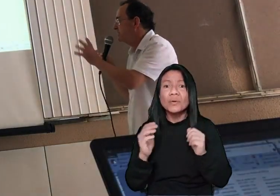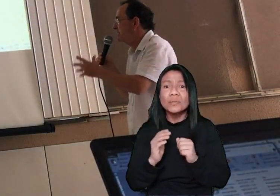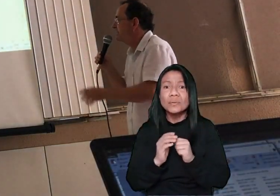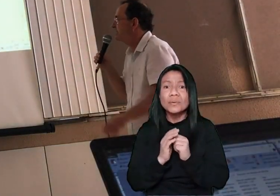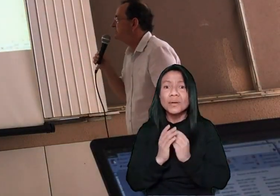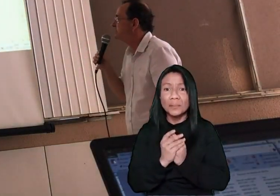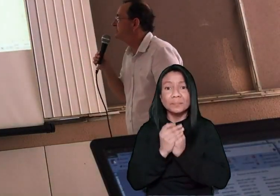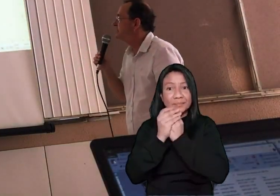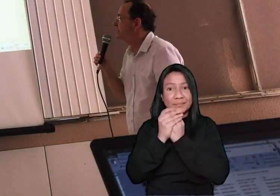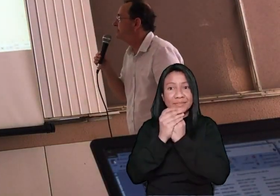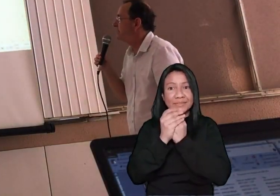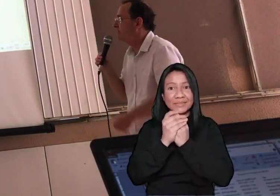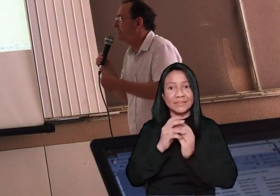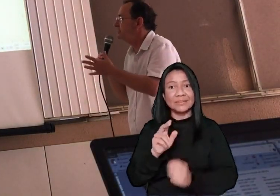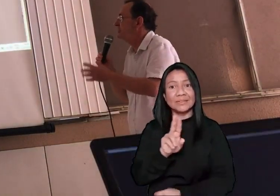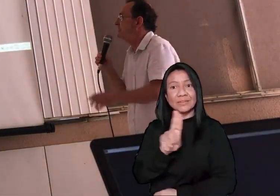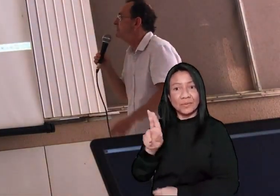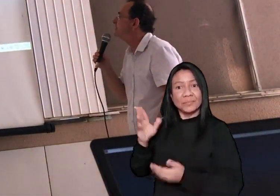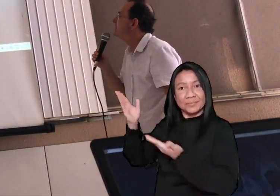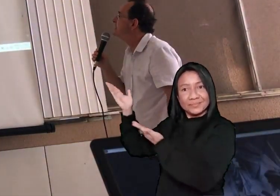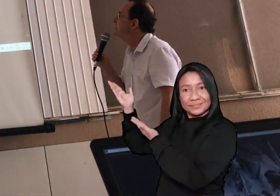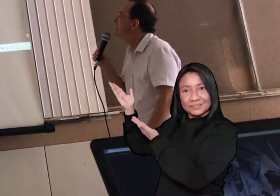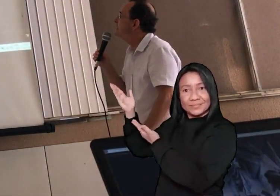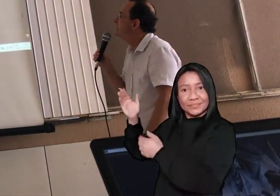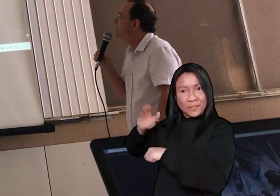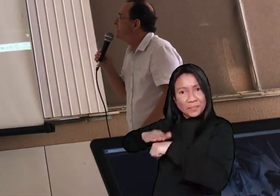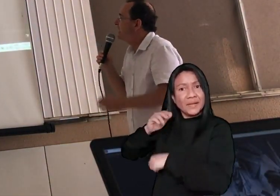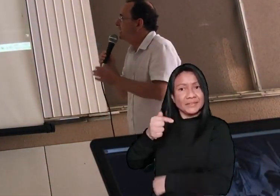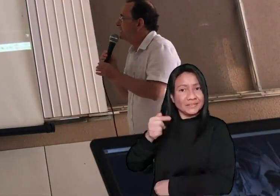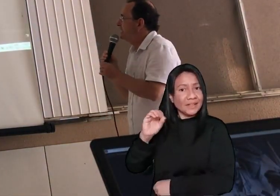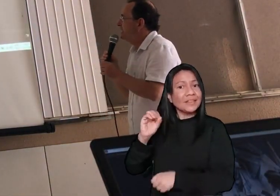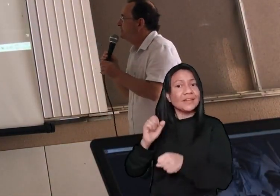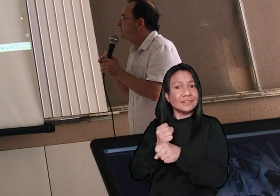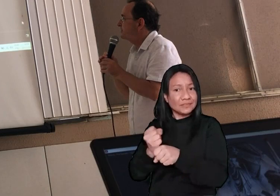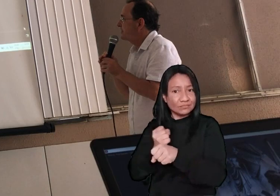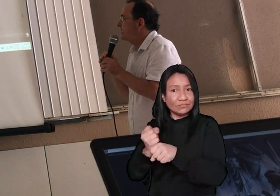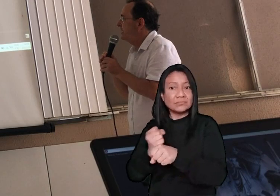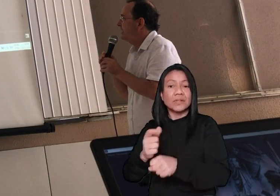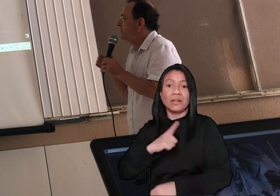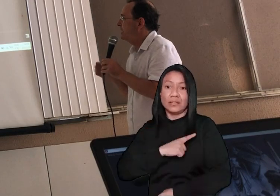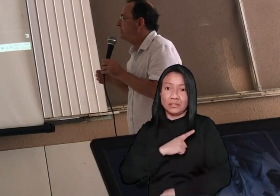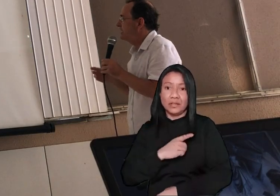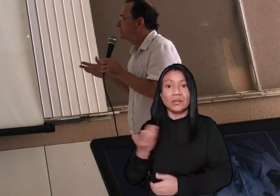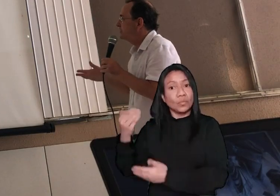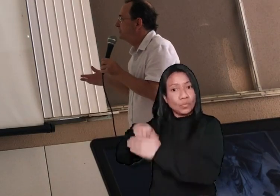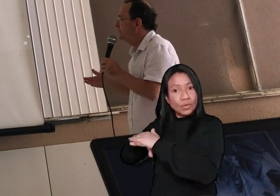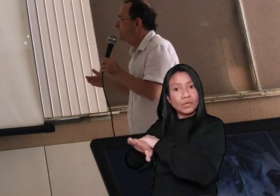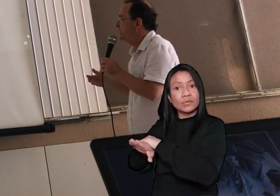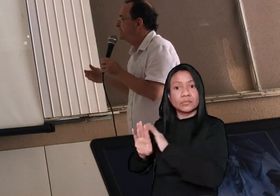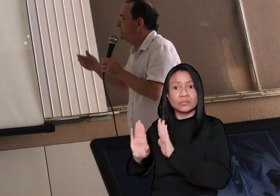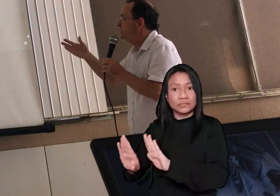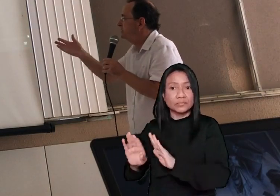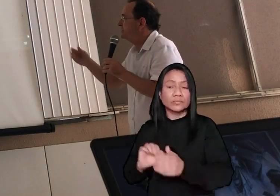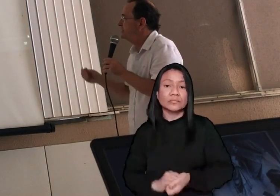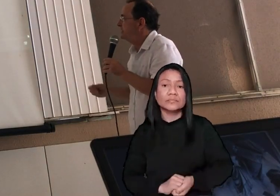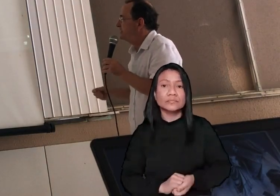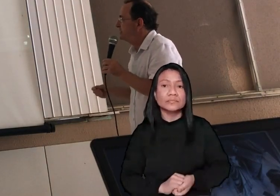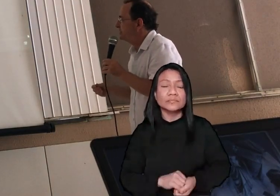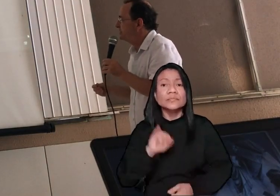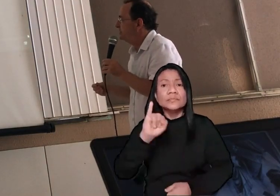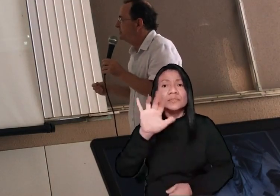mais de 70 anos. Está guardadinho. Aqui é uma bênção que o Frei